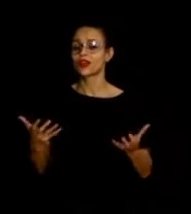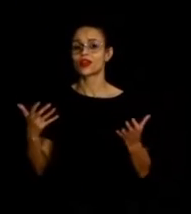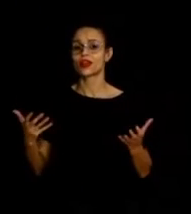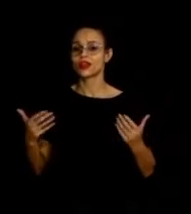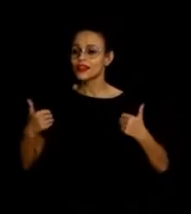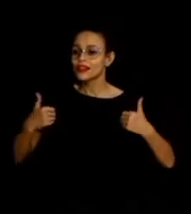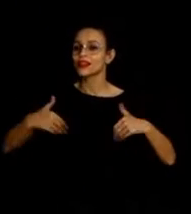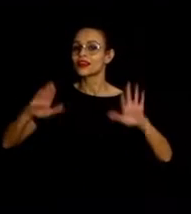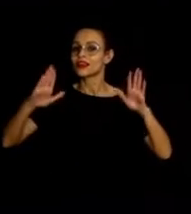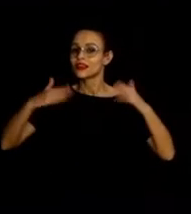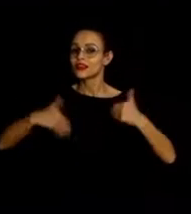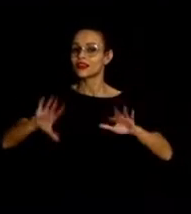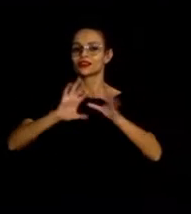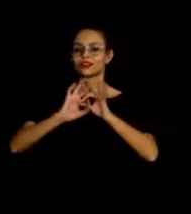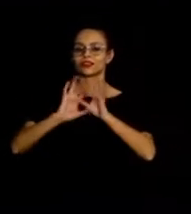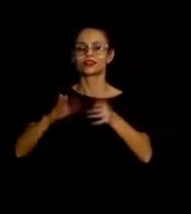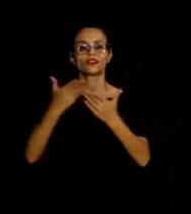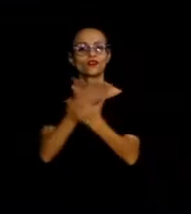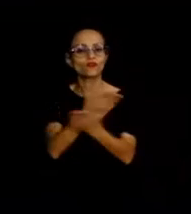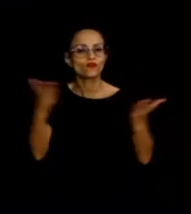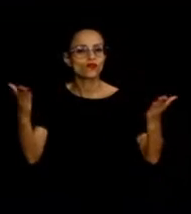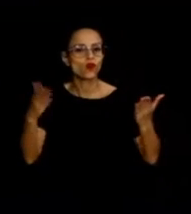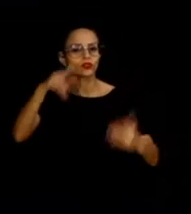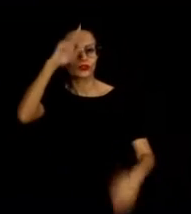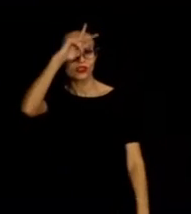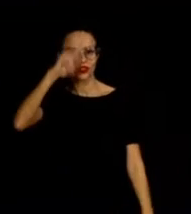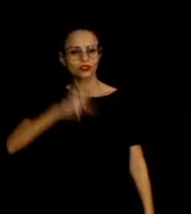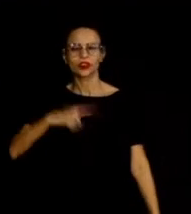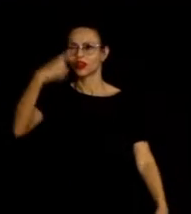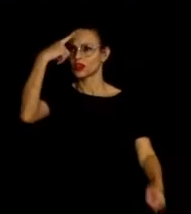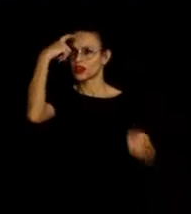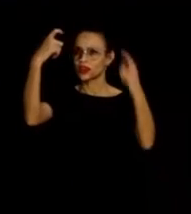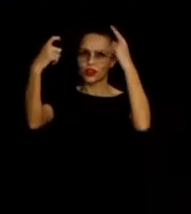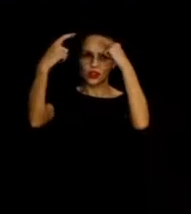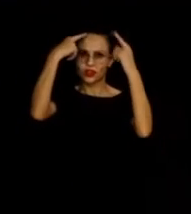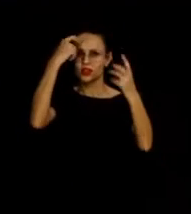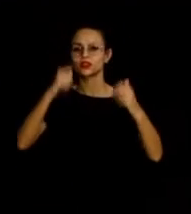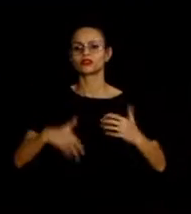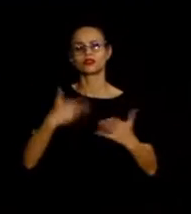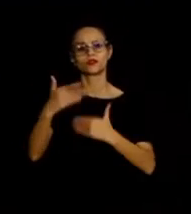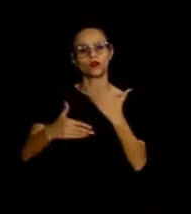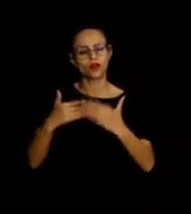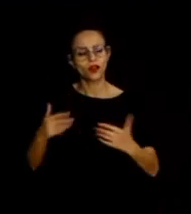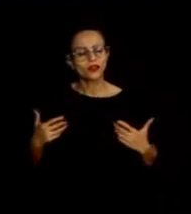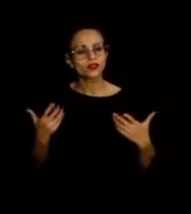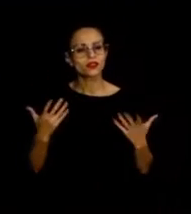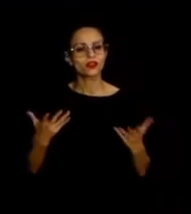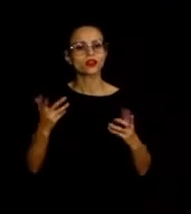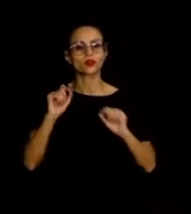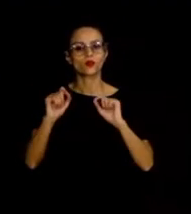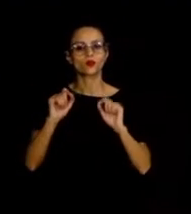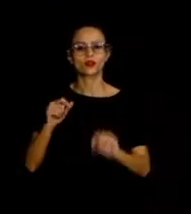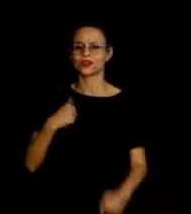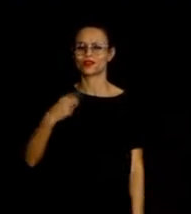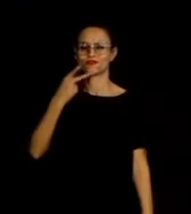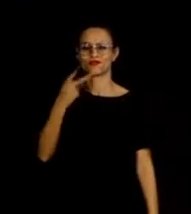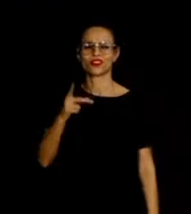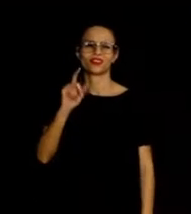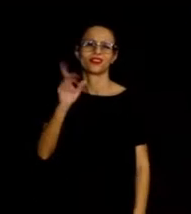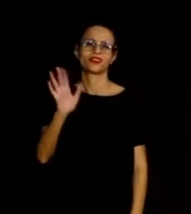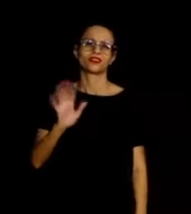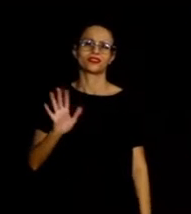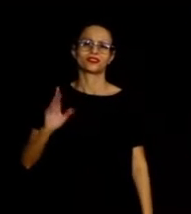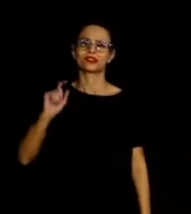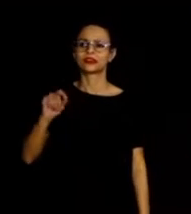quer deixar espaço para que você na sua individualidade se desenvolva o que a gente quer eu não vou nem dizer